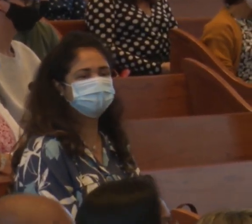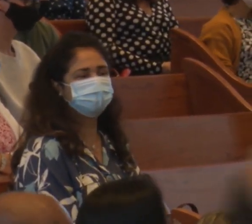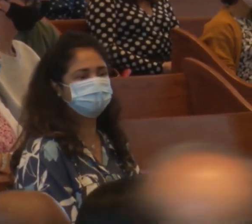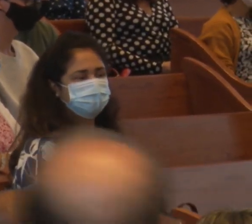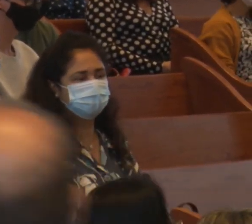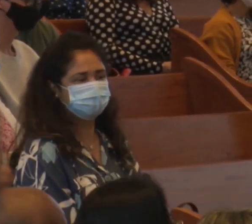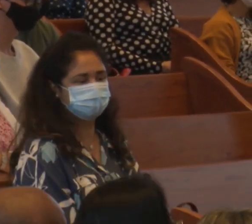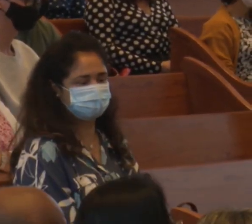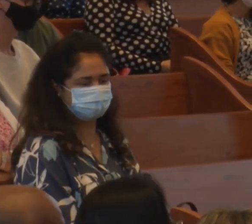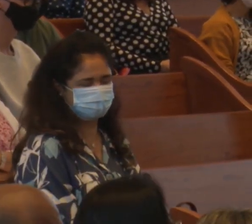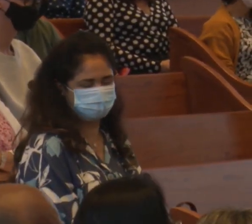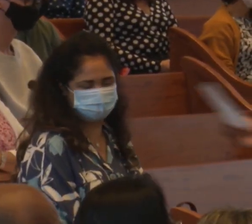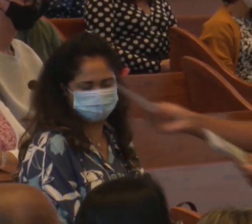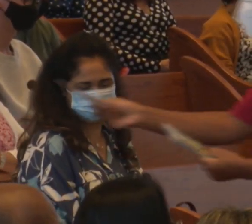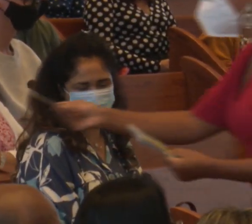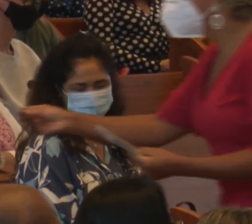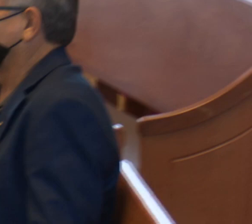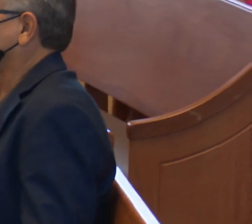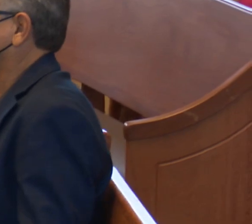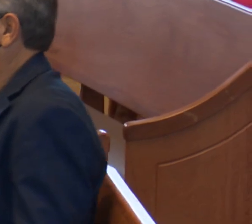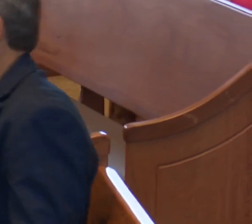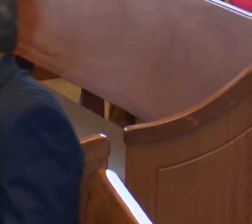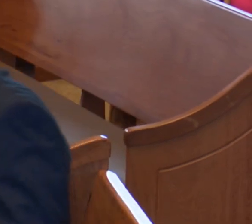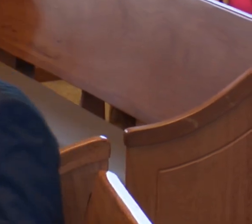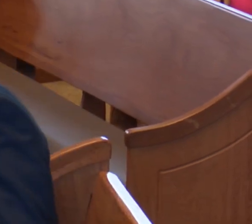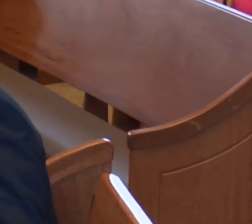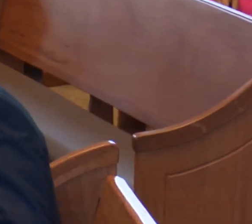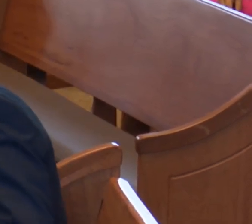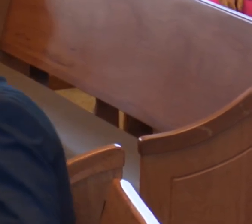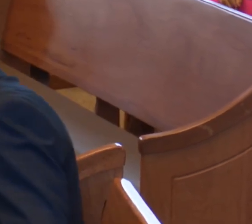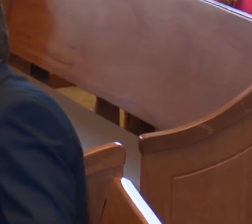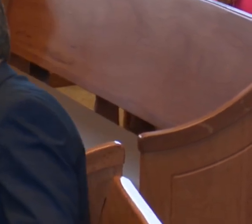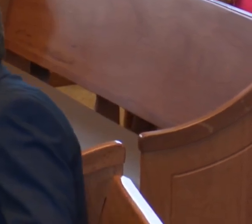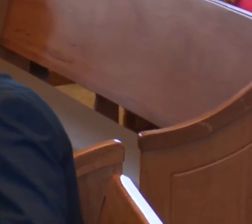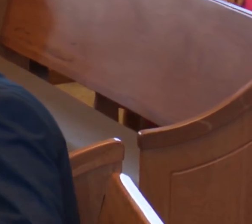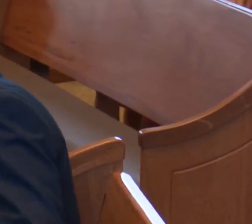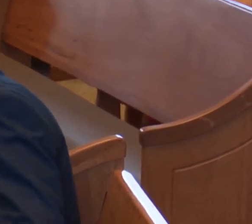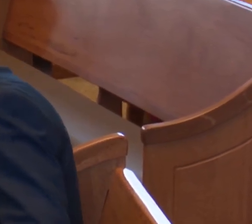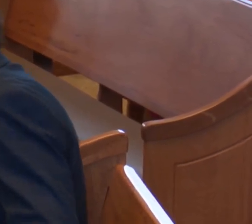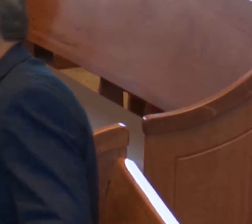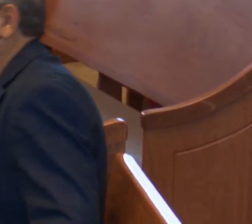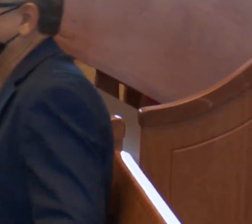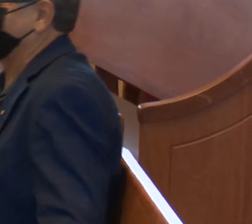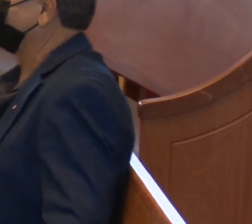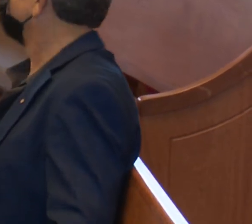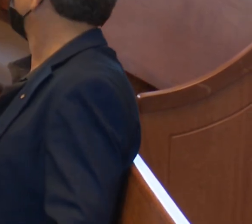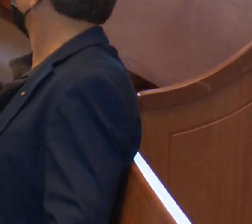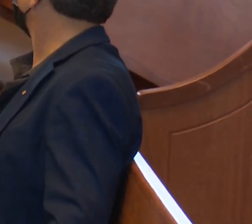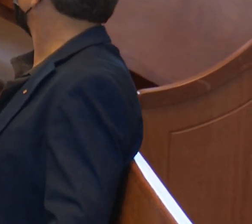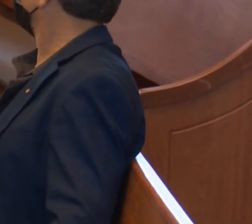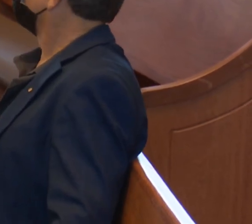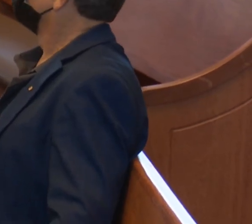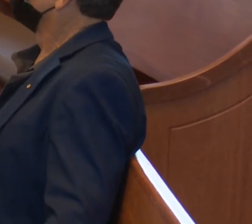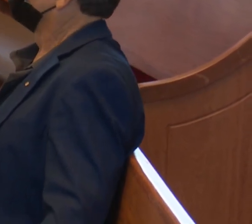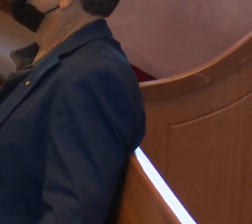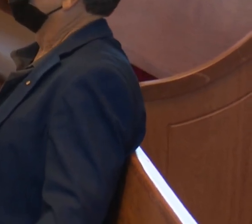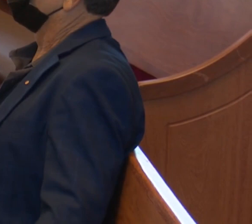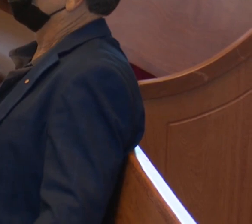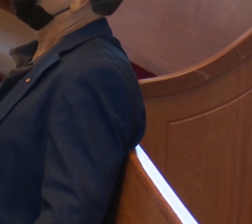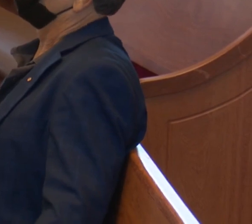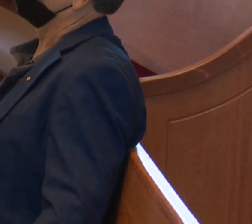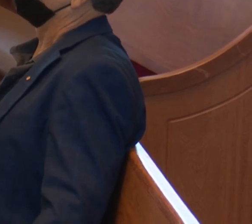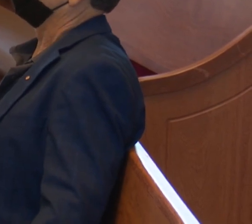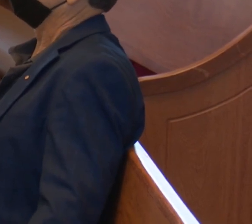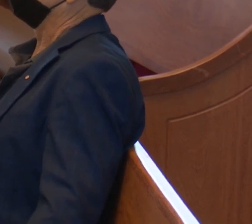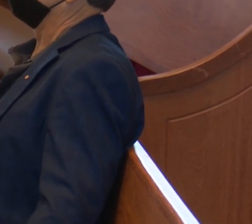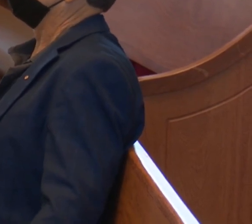do Senhor, esta é a sua casa também. Sintam-se bem-vindos em nosso meio. A você que nos assiste